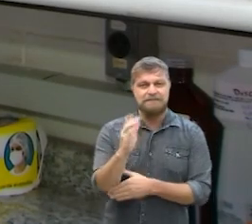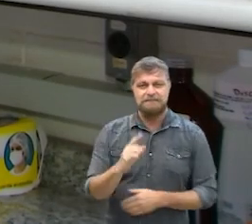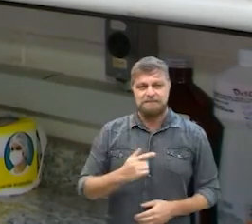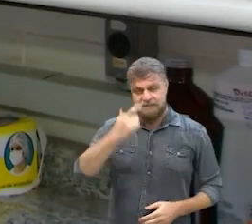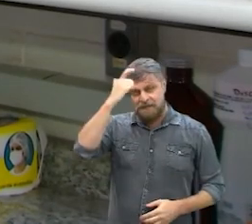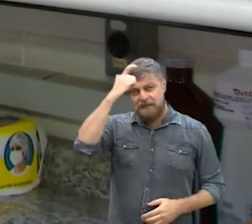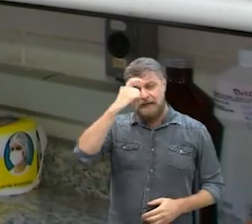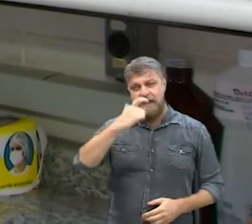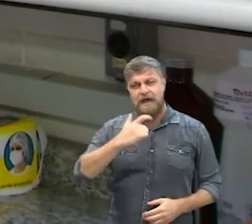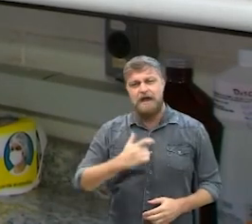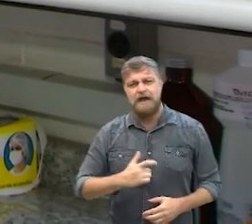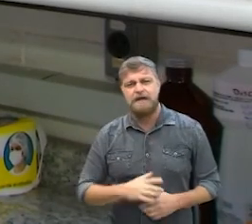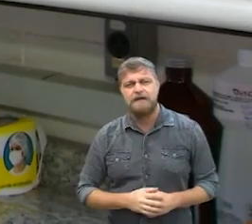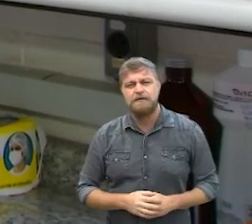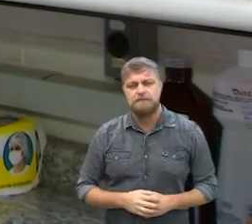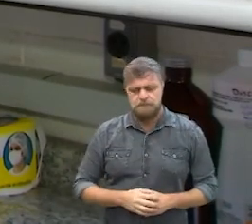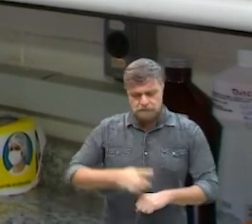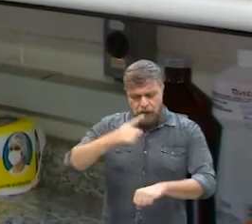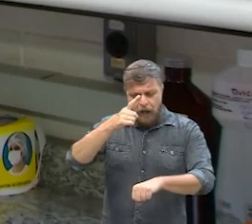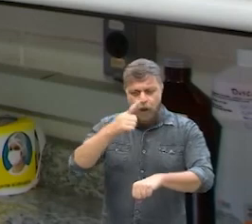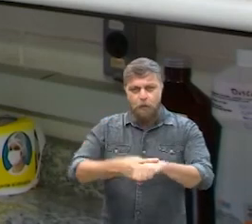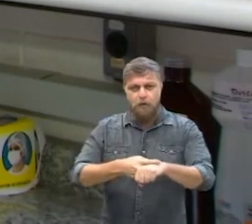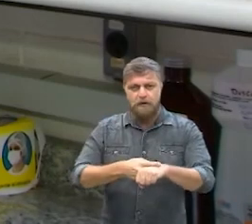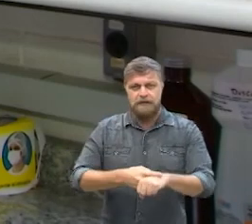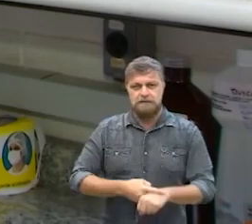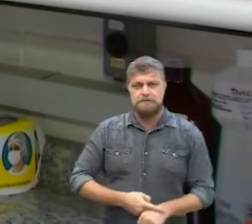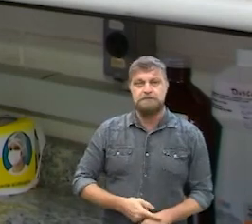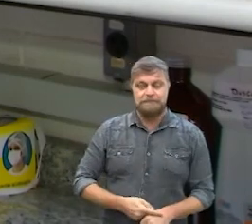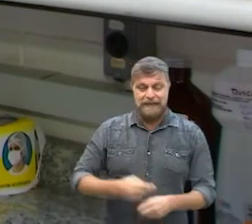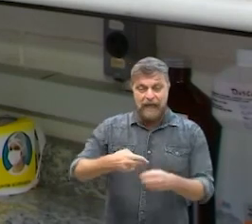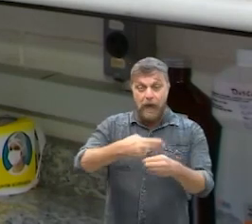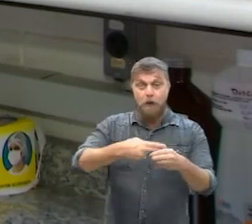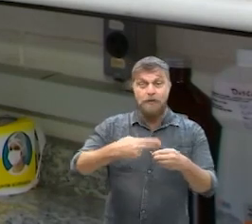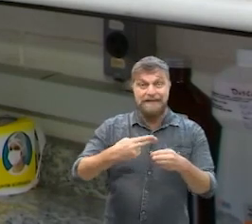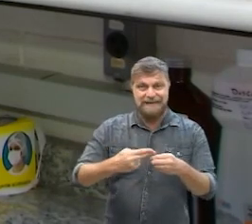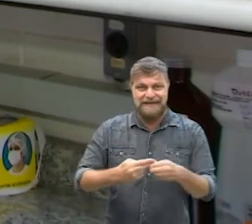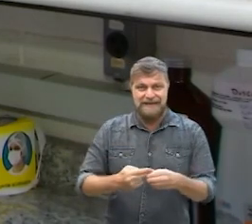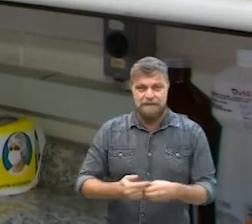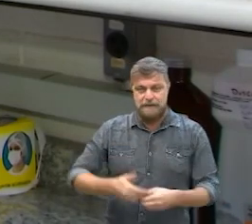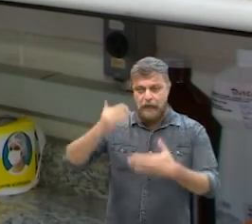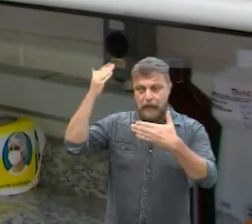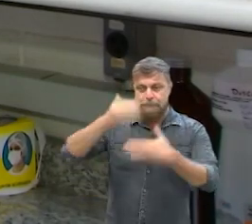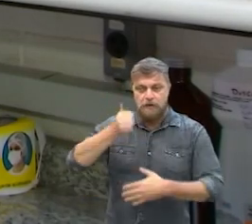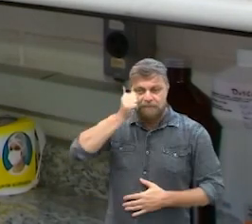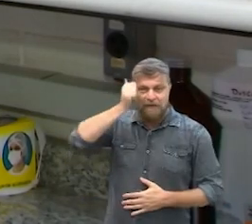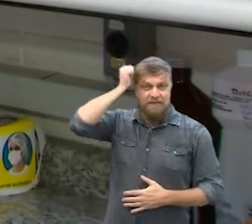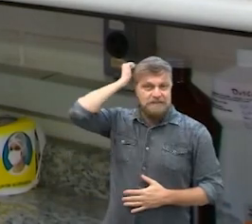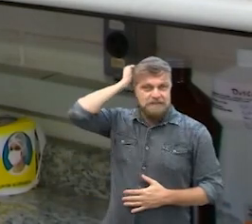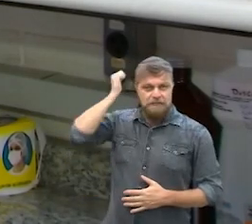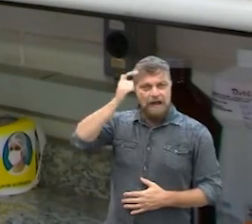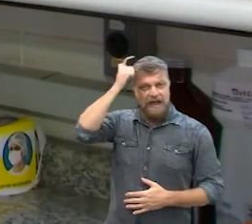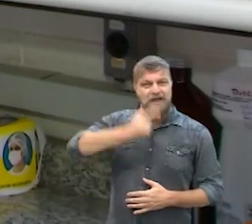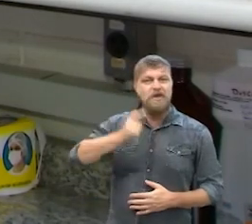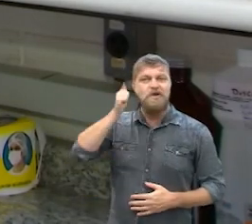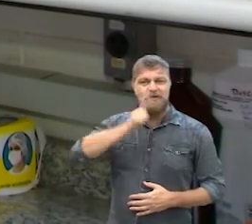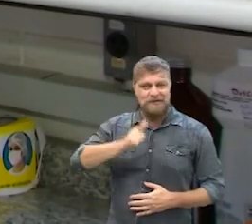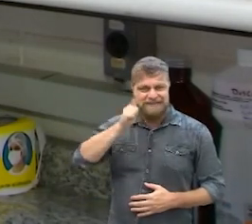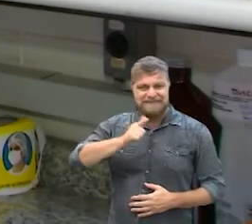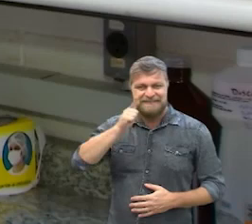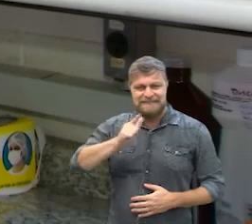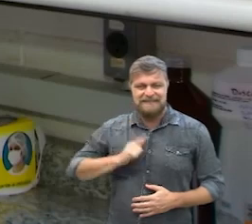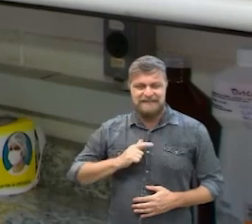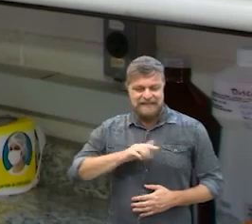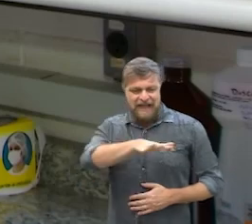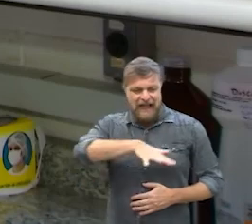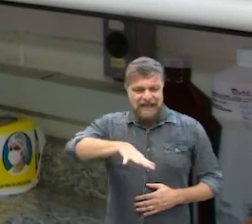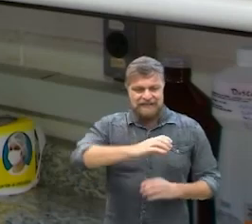que no momento de vestibular nacional da Unicamp, eu consegui, então, prestar para o curso